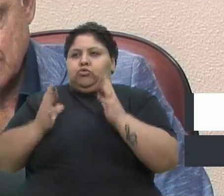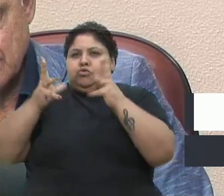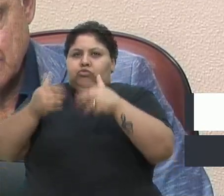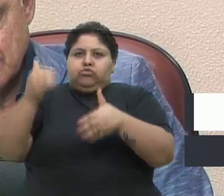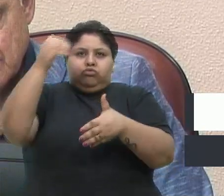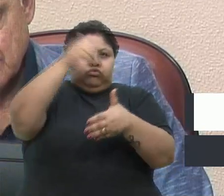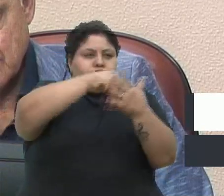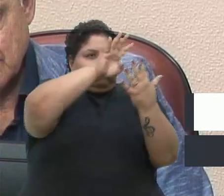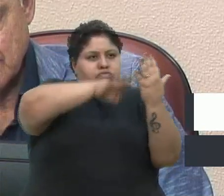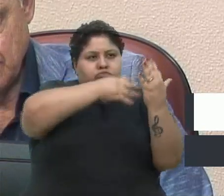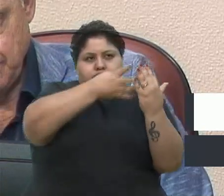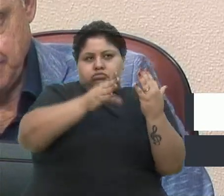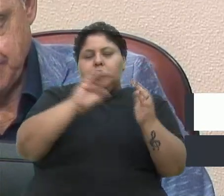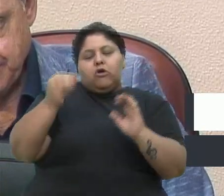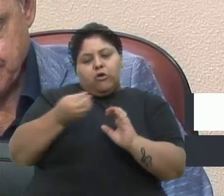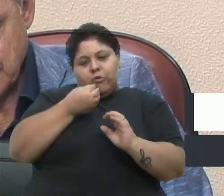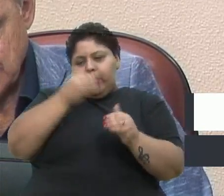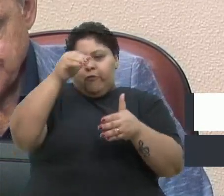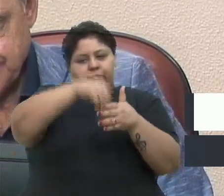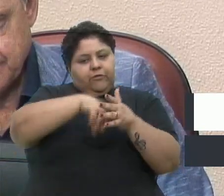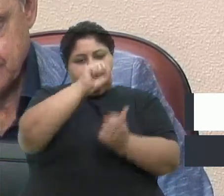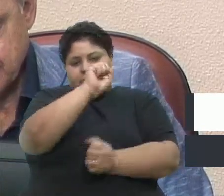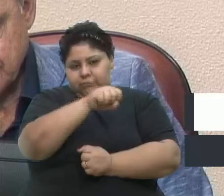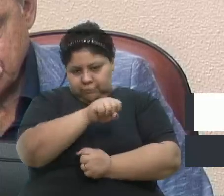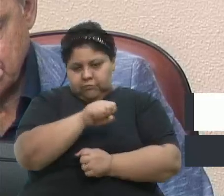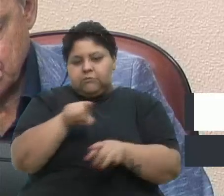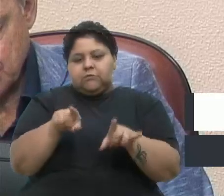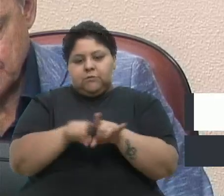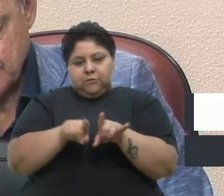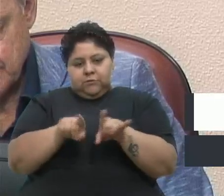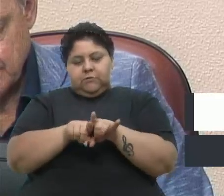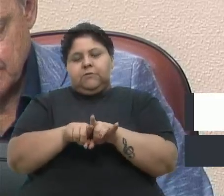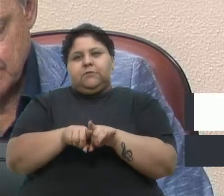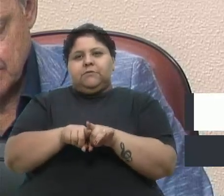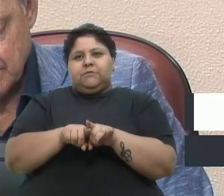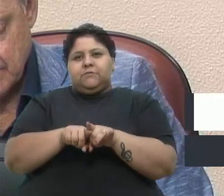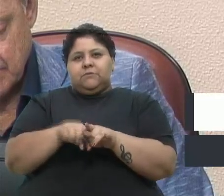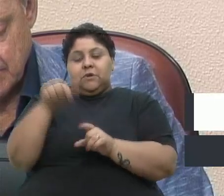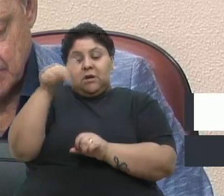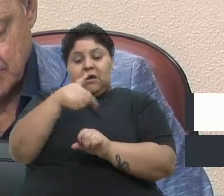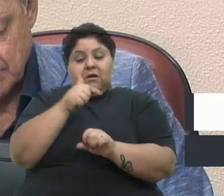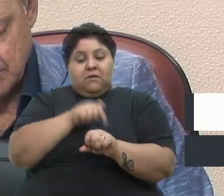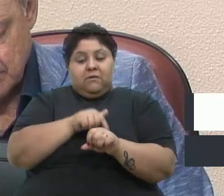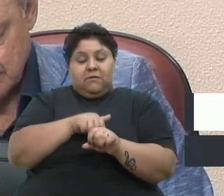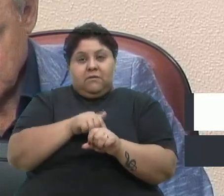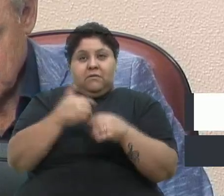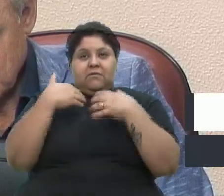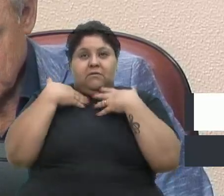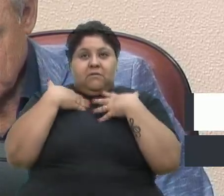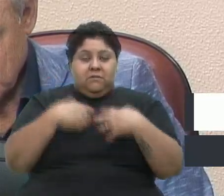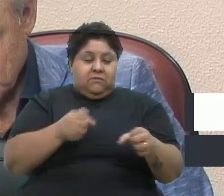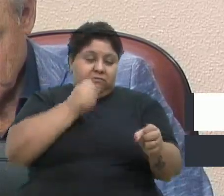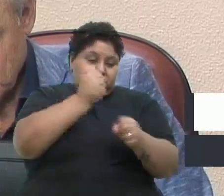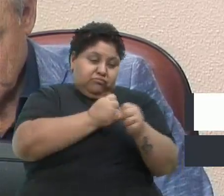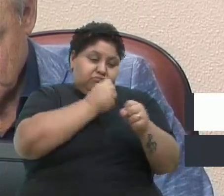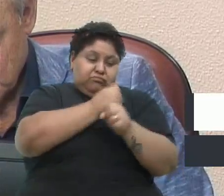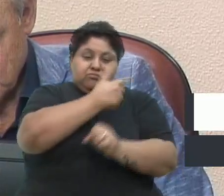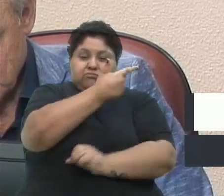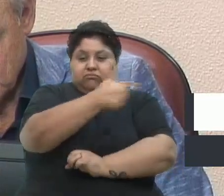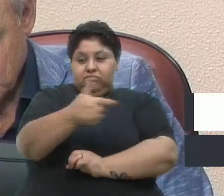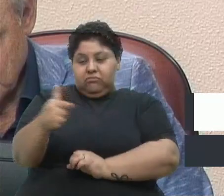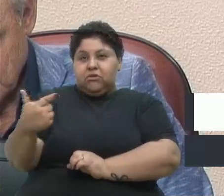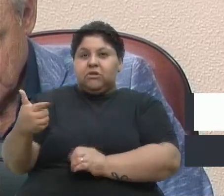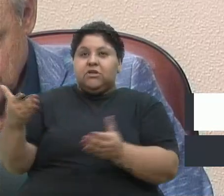votar favorável também, porque vejo que, nesse momento, a Secretaria de Obras, outras secretarias, já